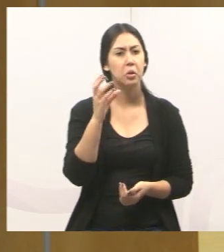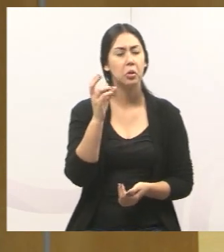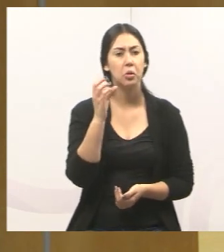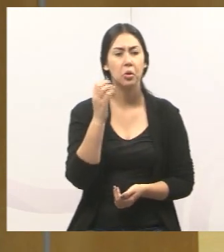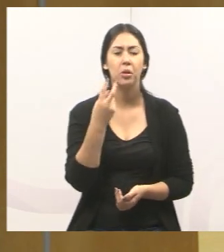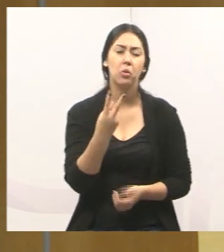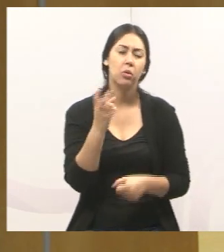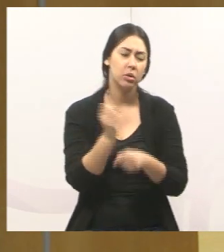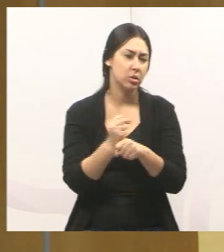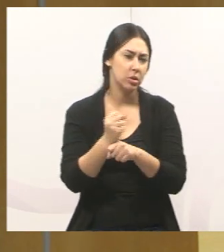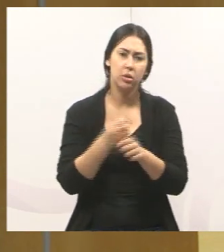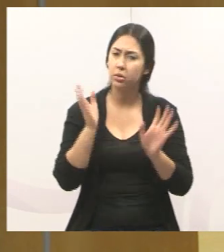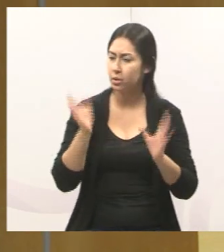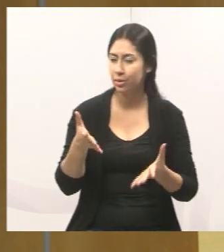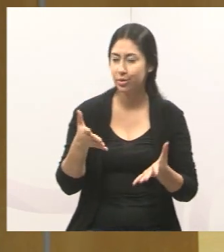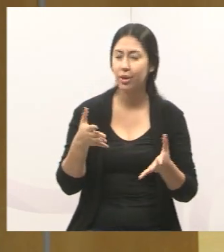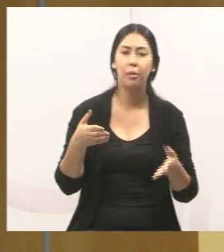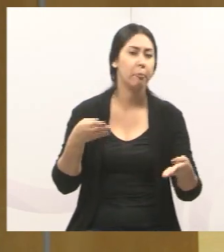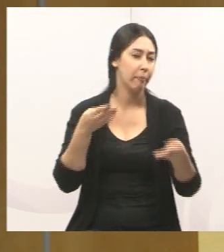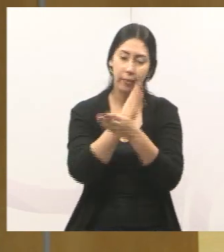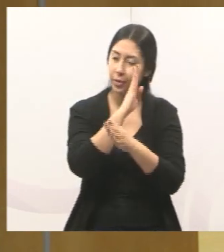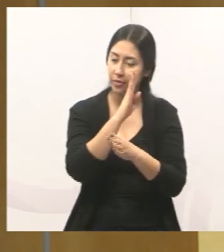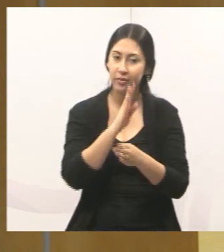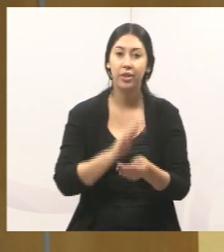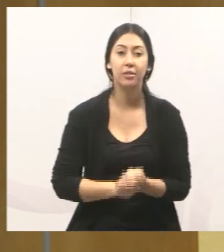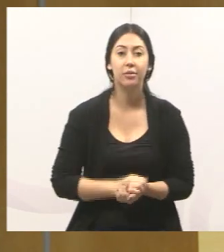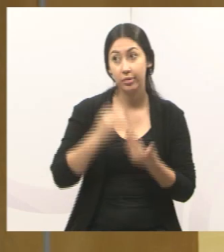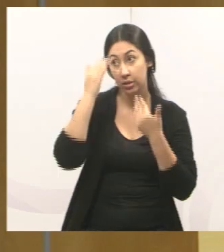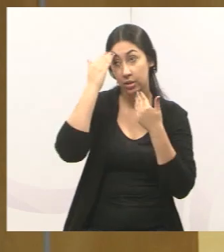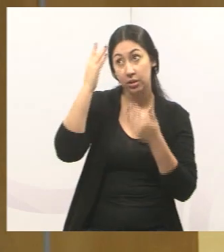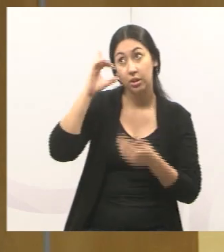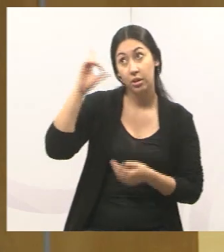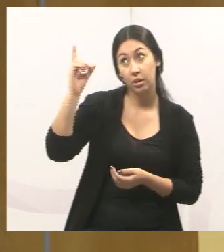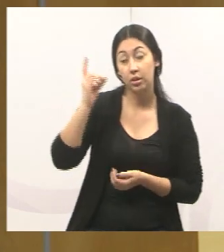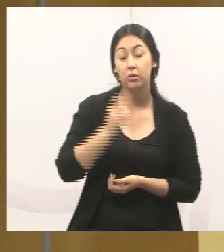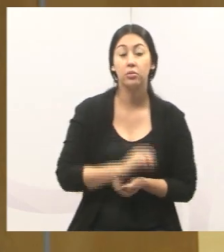os 2 anos primeiros já foram aprovados, né? Então, graças a Deus, ele está aí,